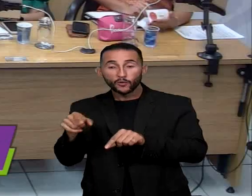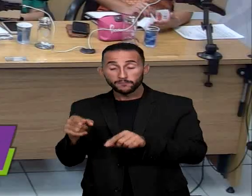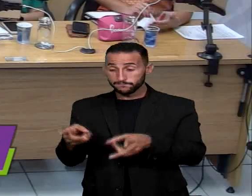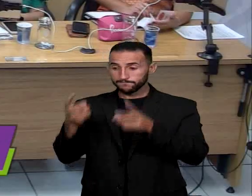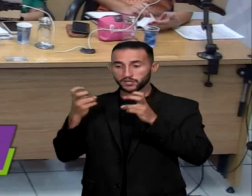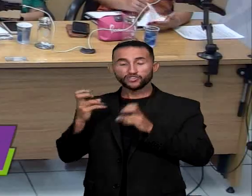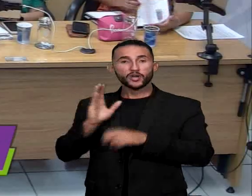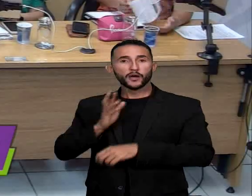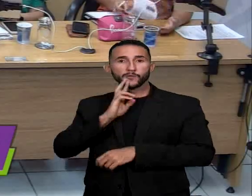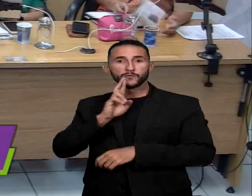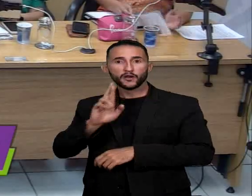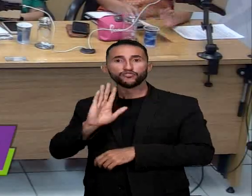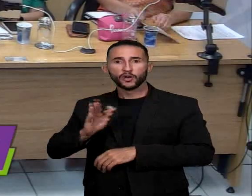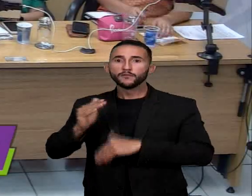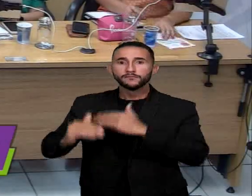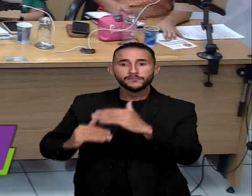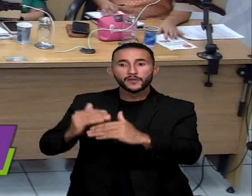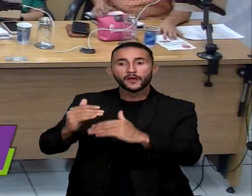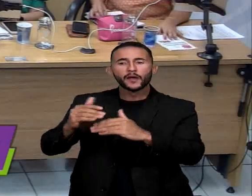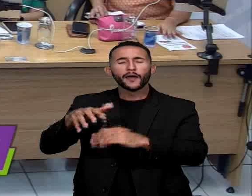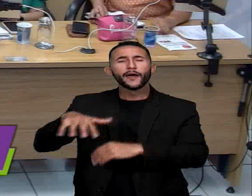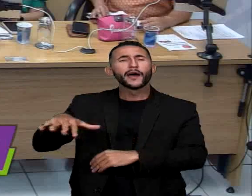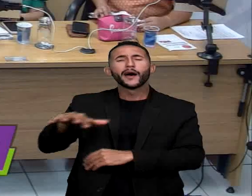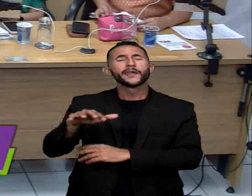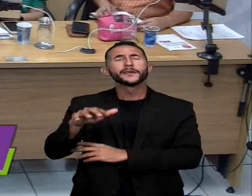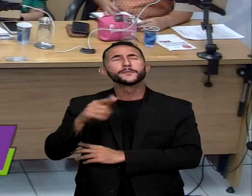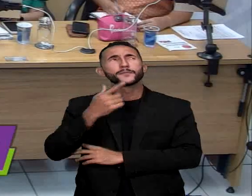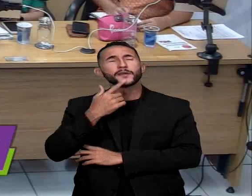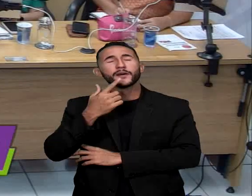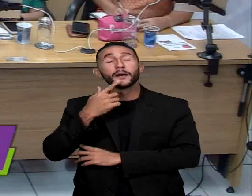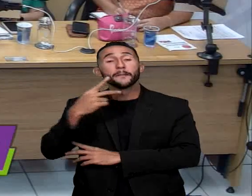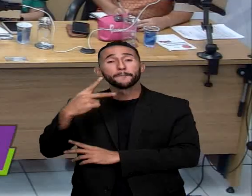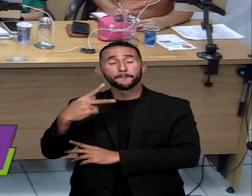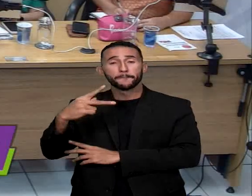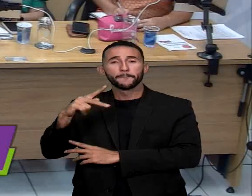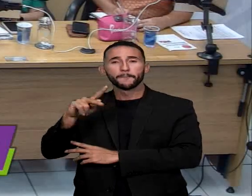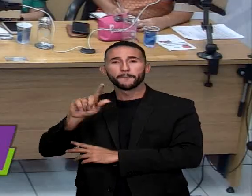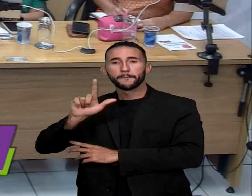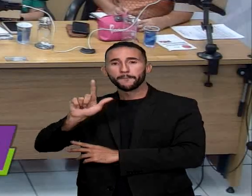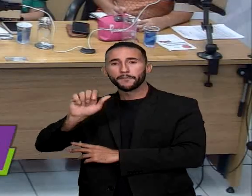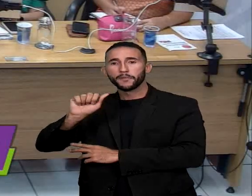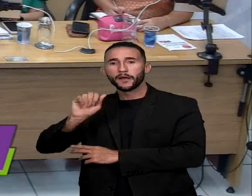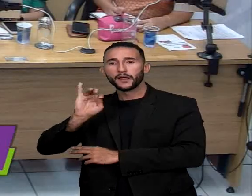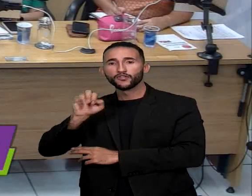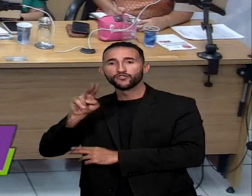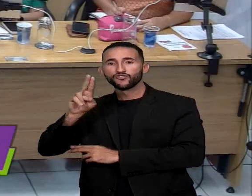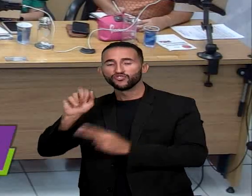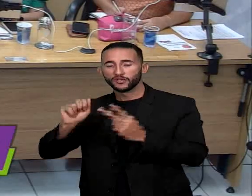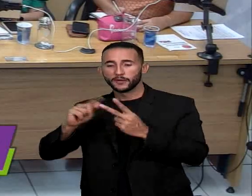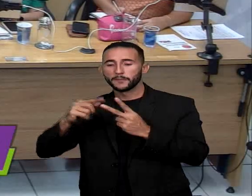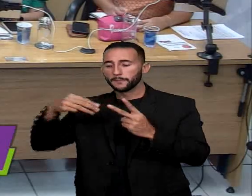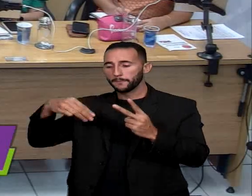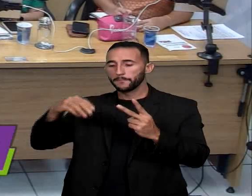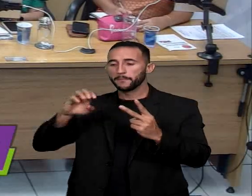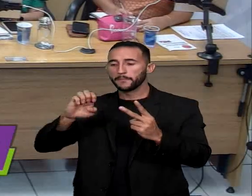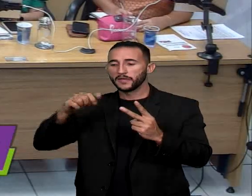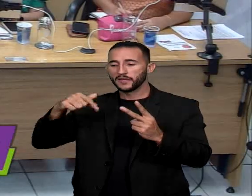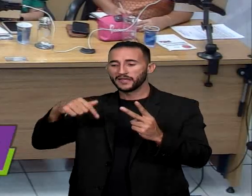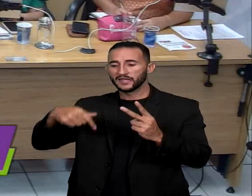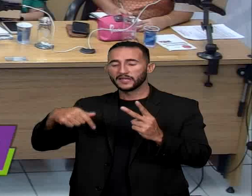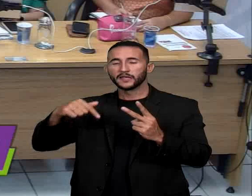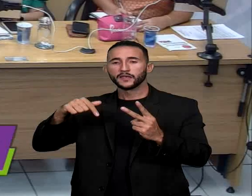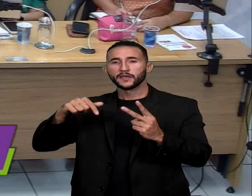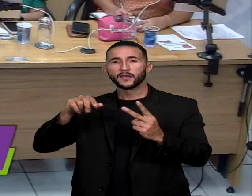fase mais adiantada é a daquela região do platina do Menk do Dávila né o o vereador Batista